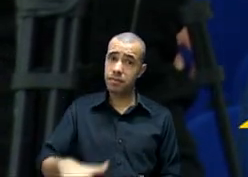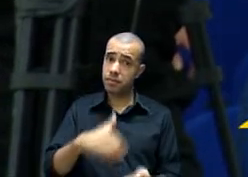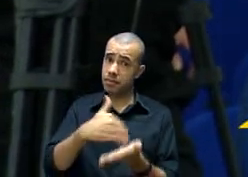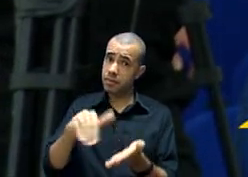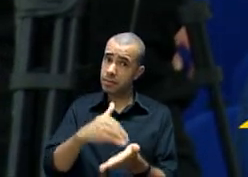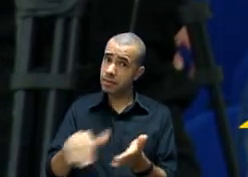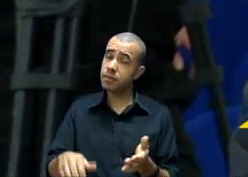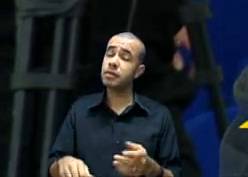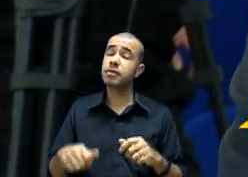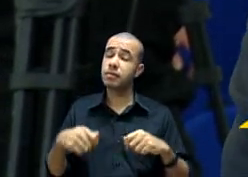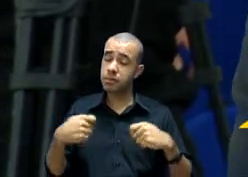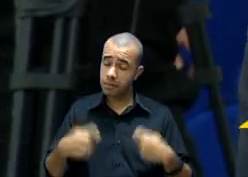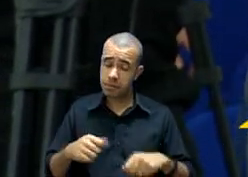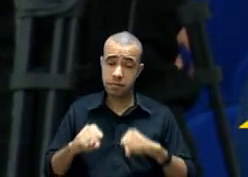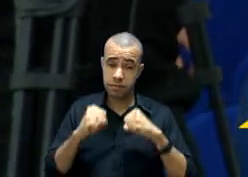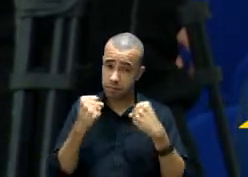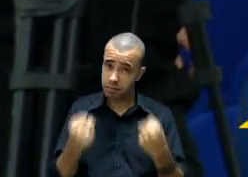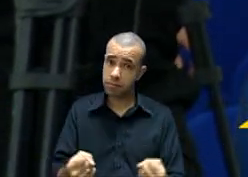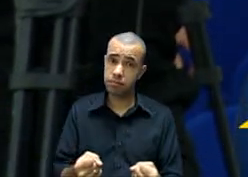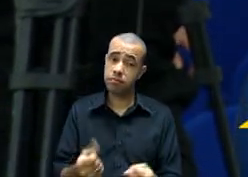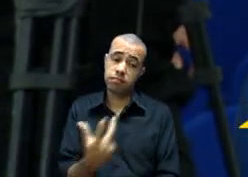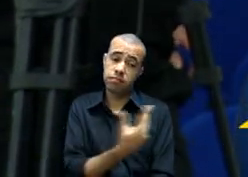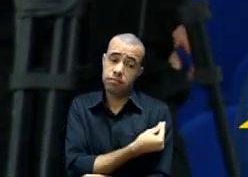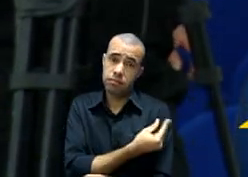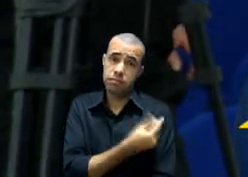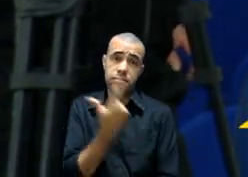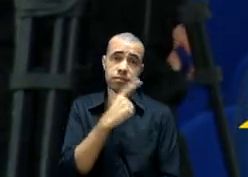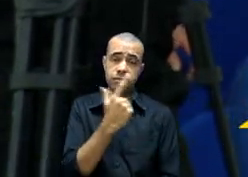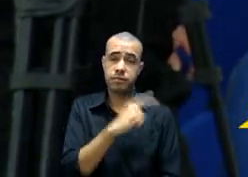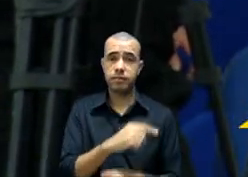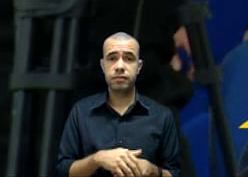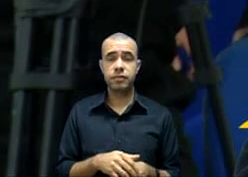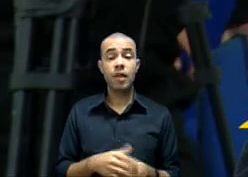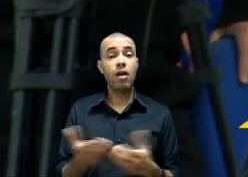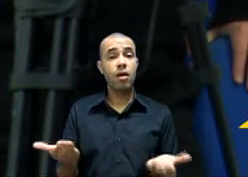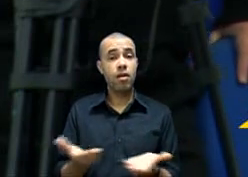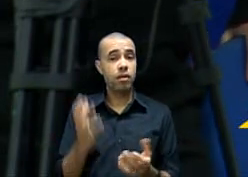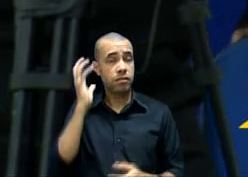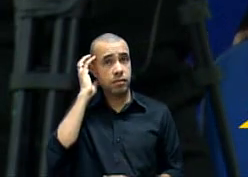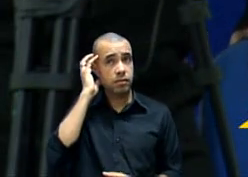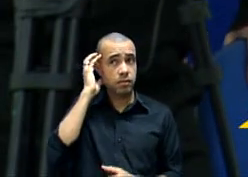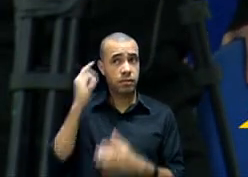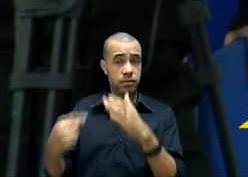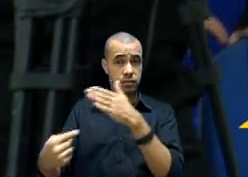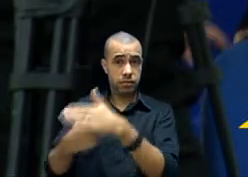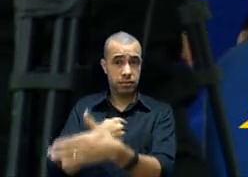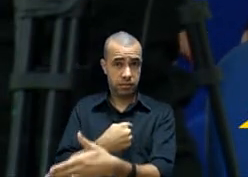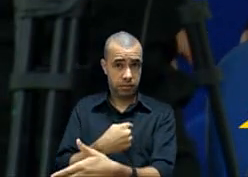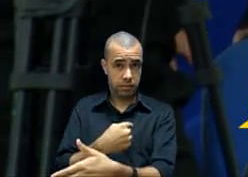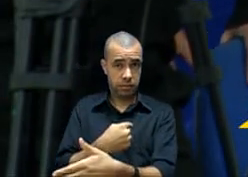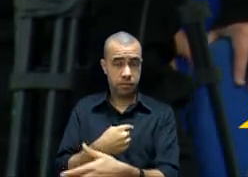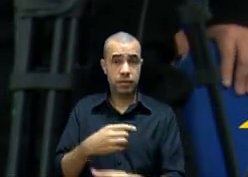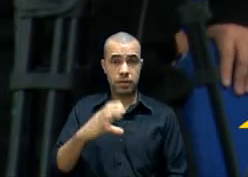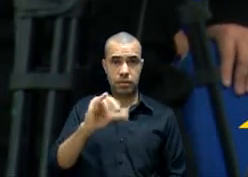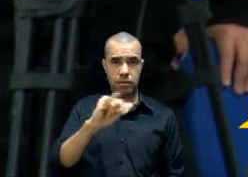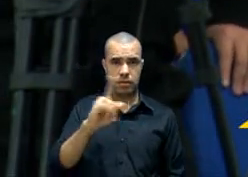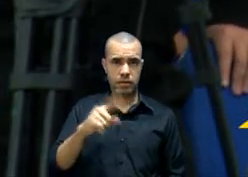vacinas. Eu tive hoje uma entrevista na Rádio Cruzeiro e foi perguntado para mim, o